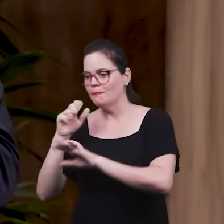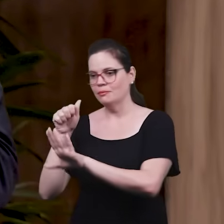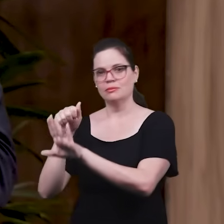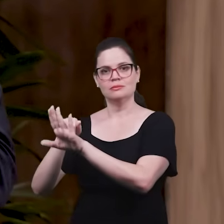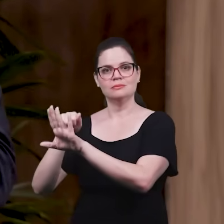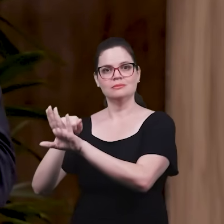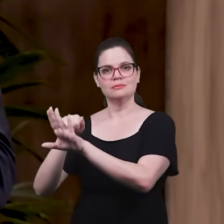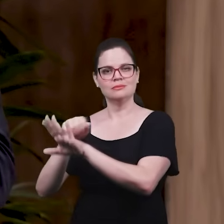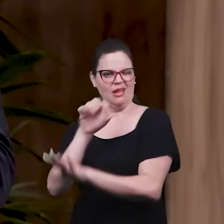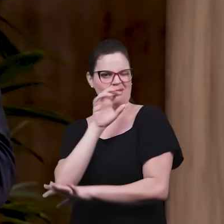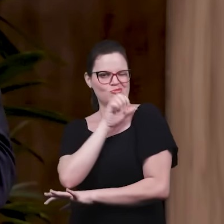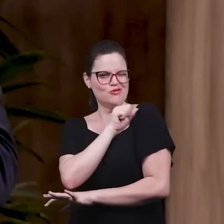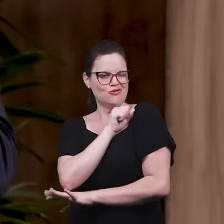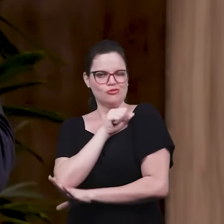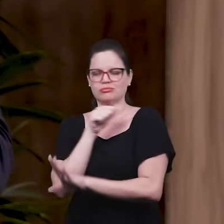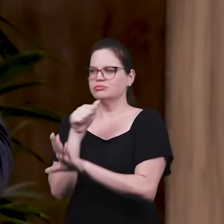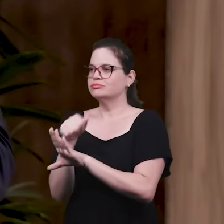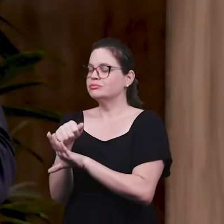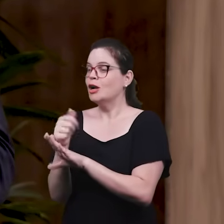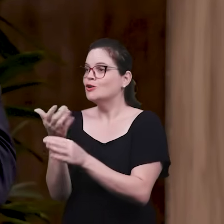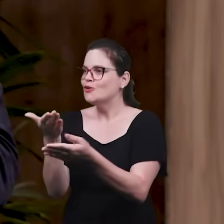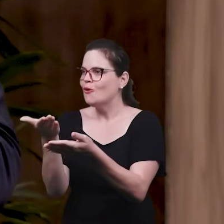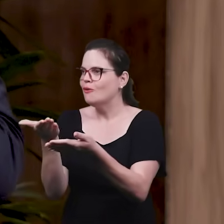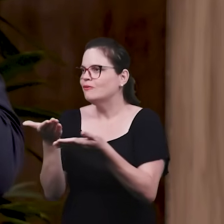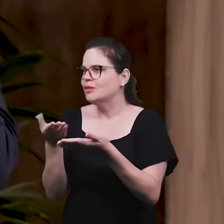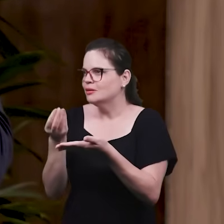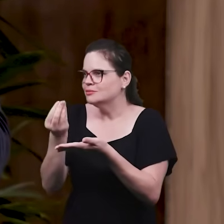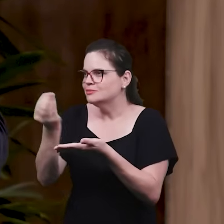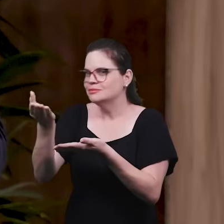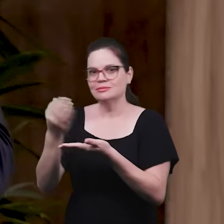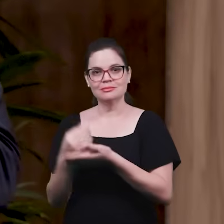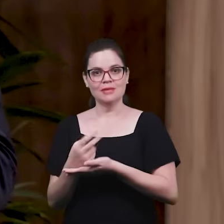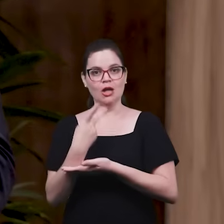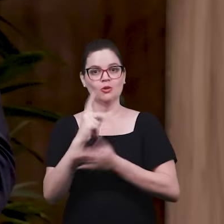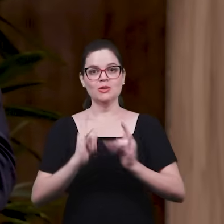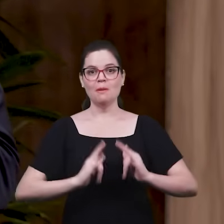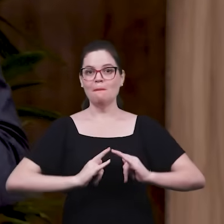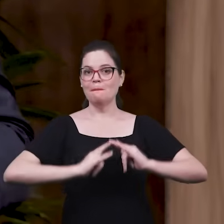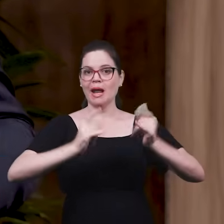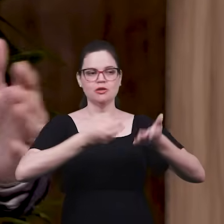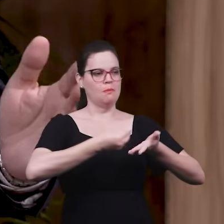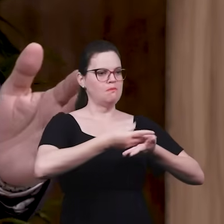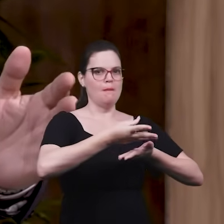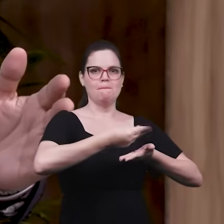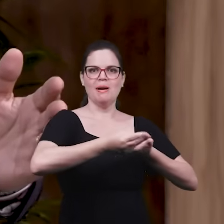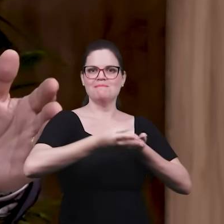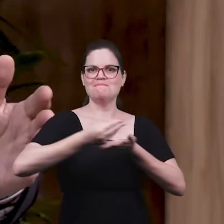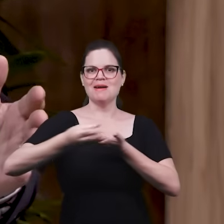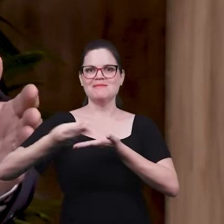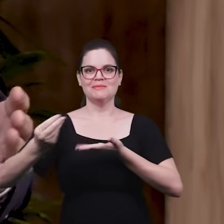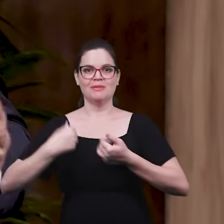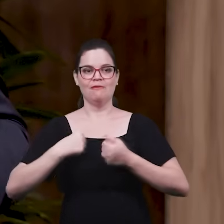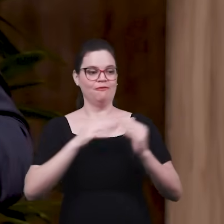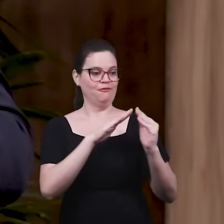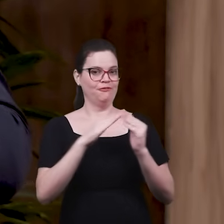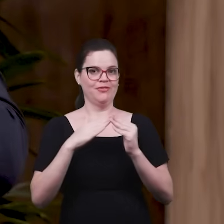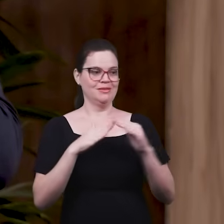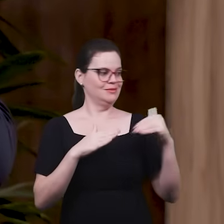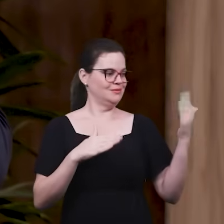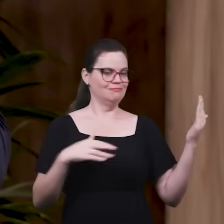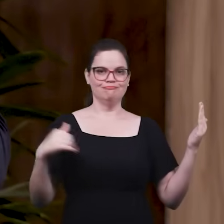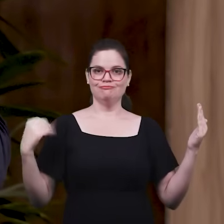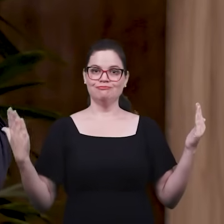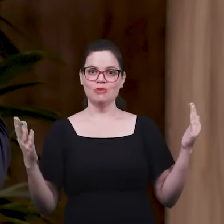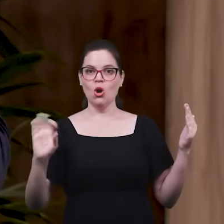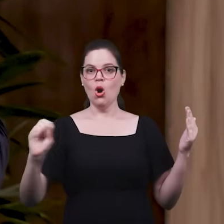bater a porta da casa dele e convidá-lo. Você pode fazer isso no seu prédio todo, seus vizinhos de lado, aquela